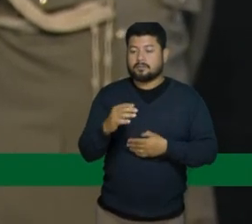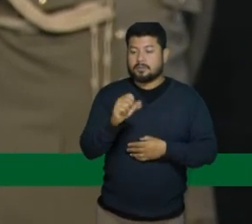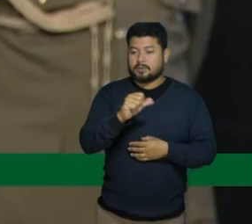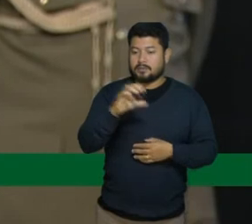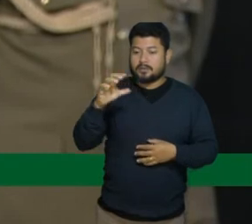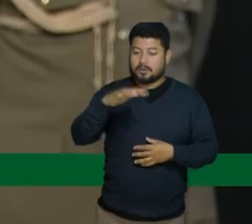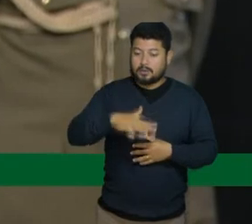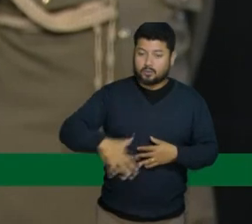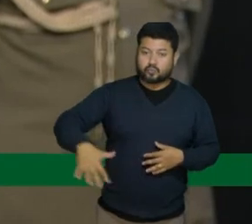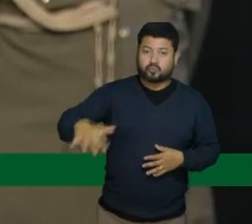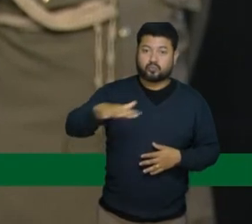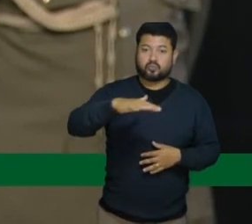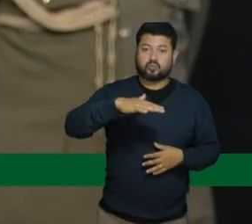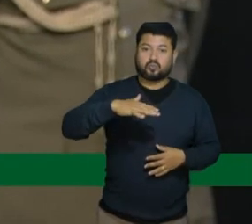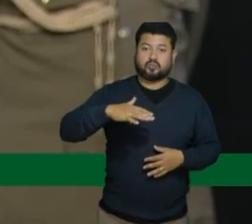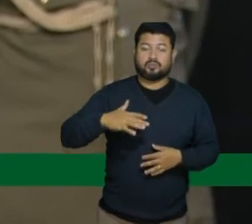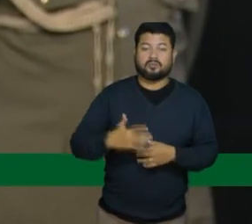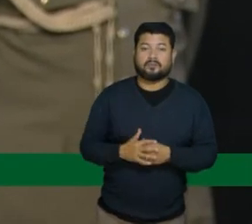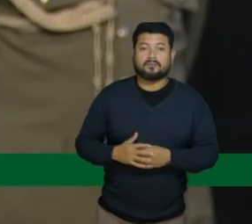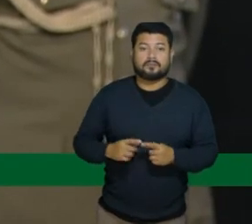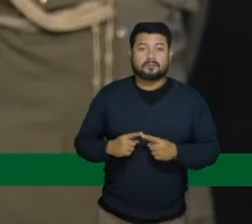Então, nós colocaríamos